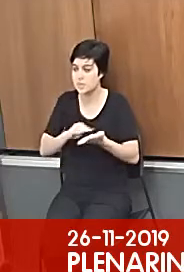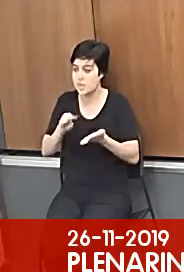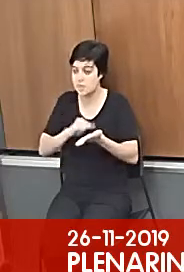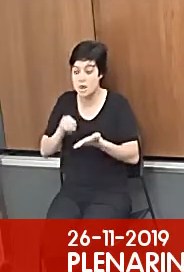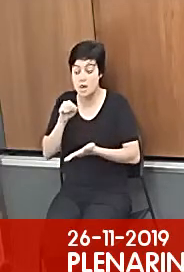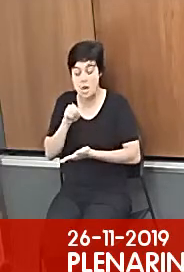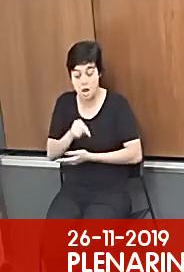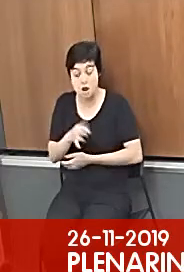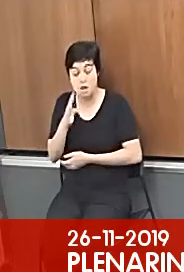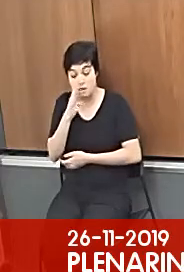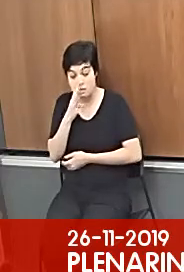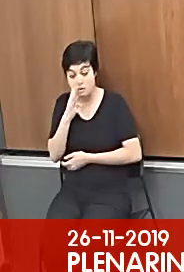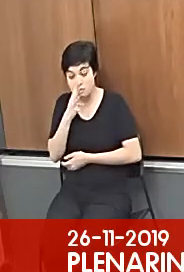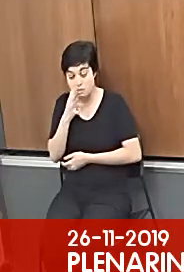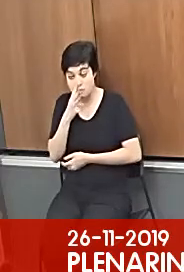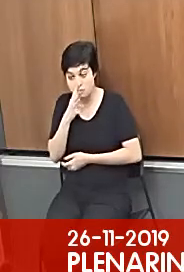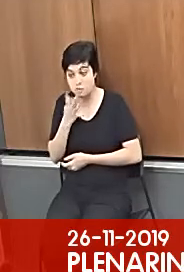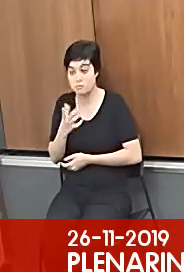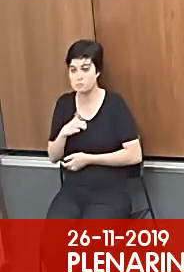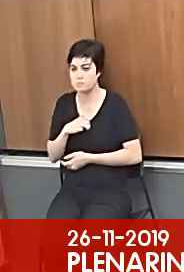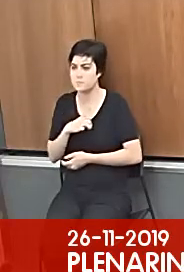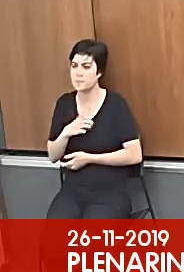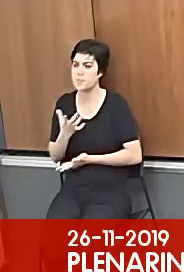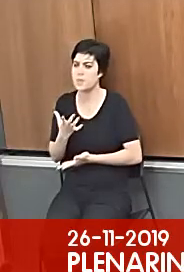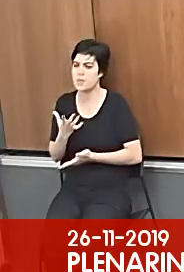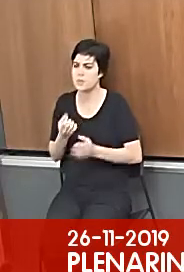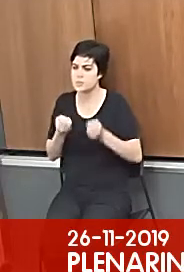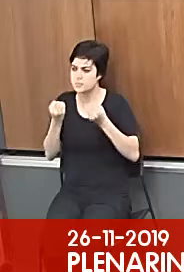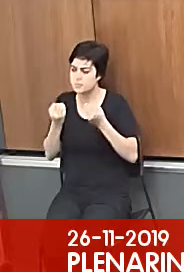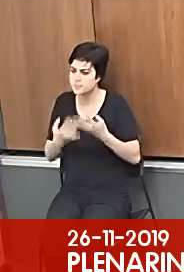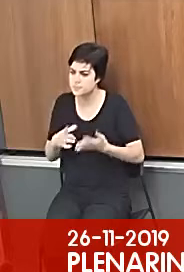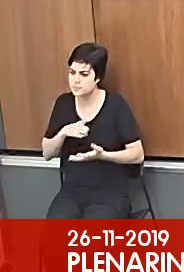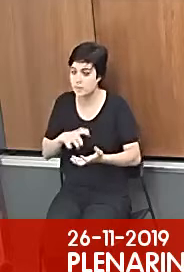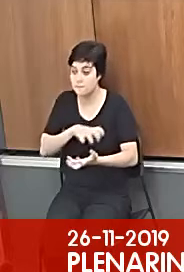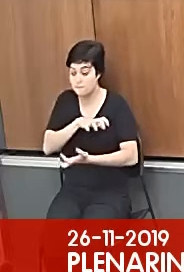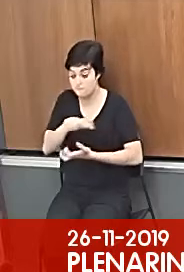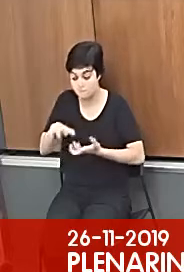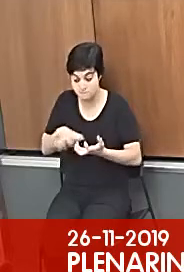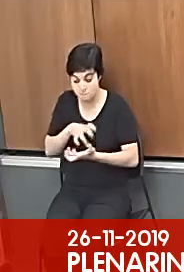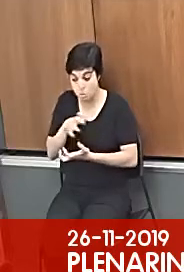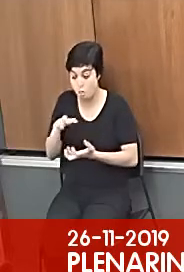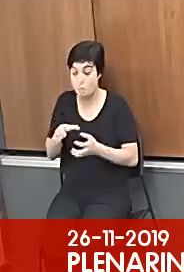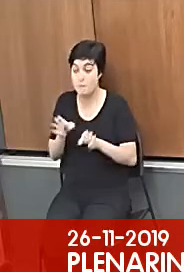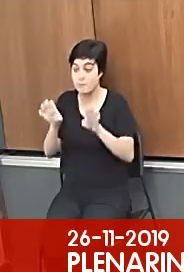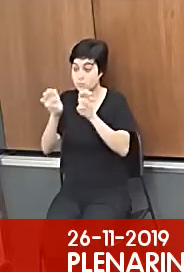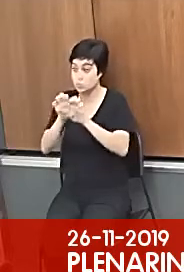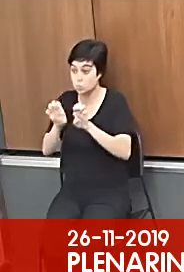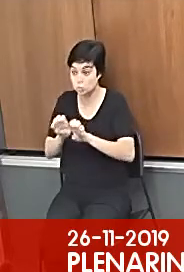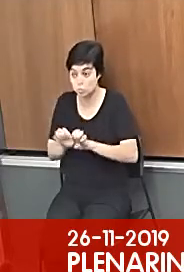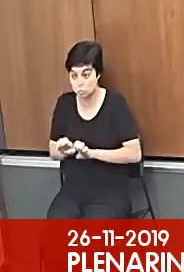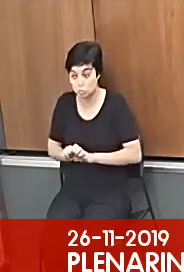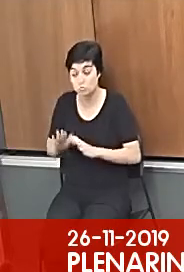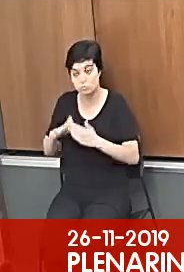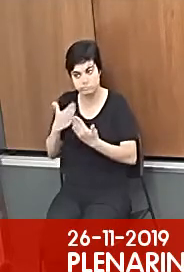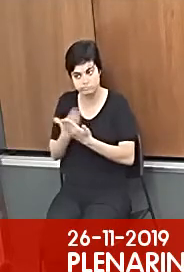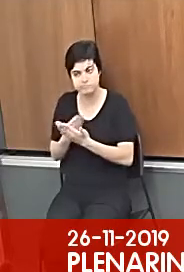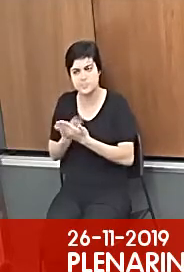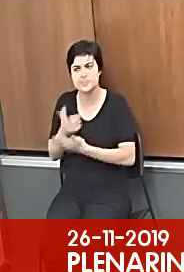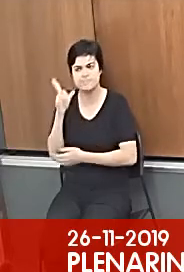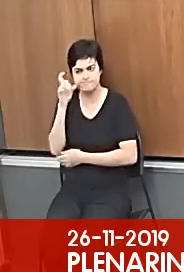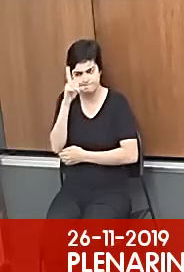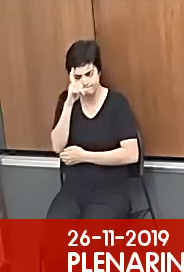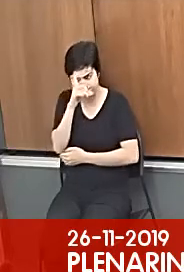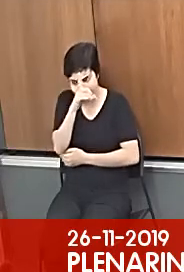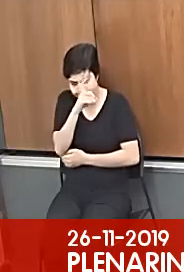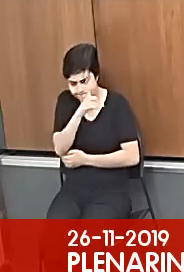se interessou. Eu falei com ela, inclusive, da reforma física que a escola está precisando. Então, é uma caminhada que não é fácil,